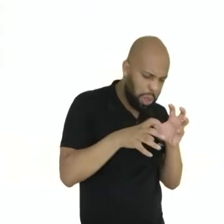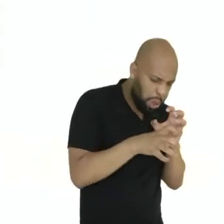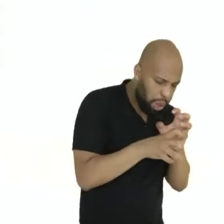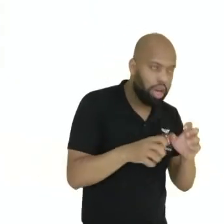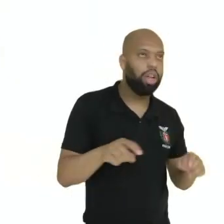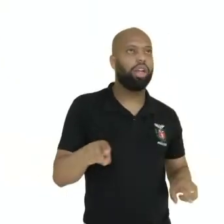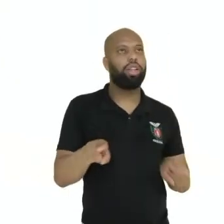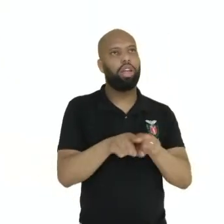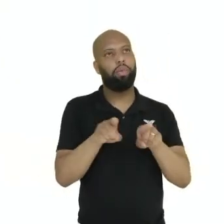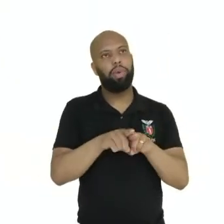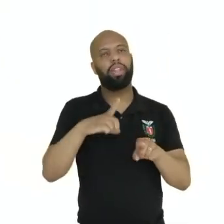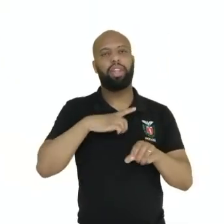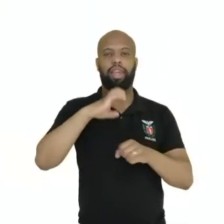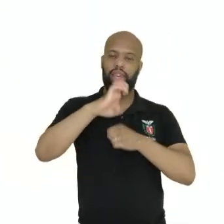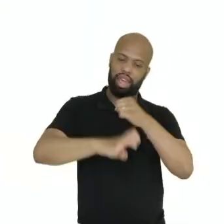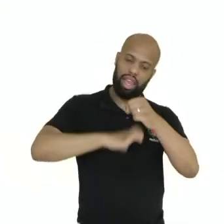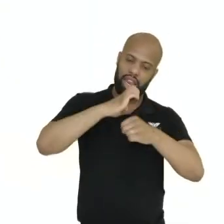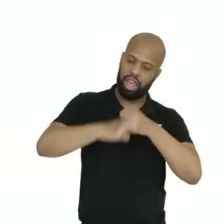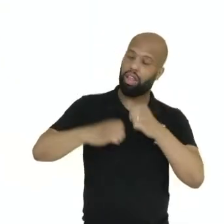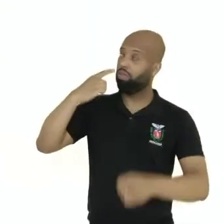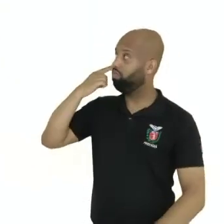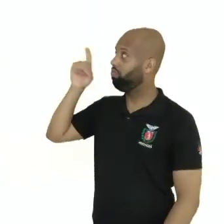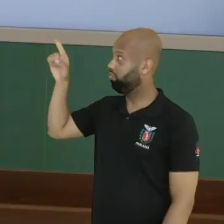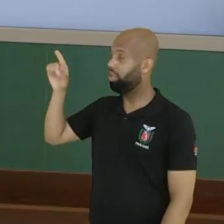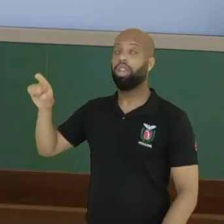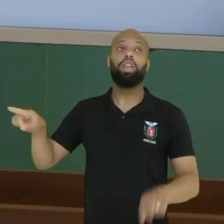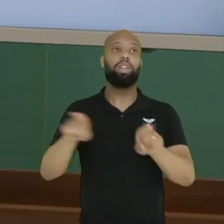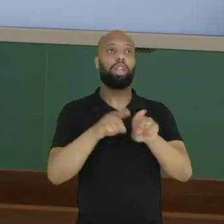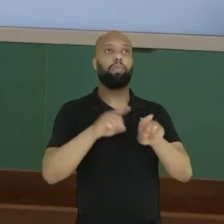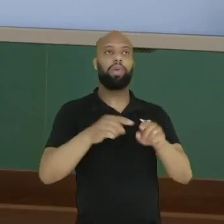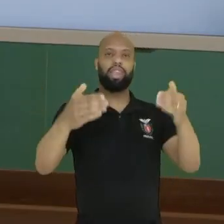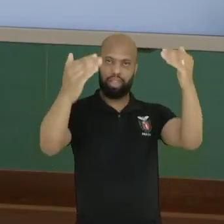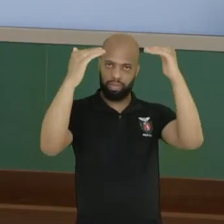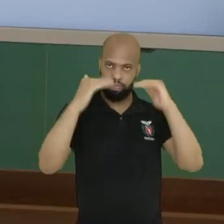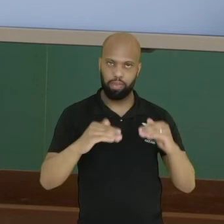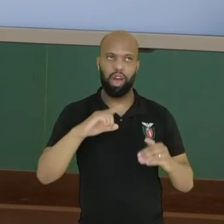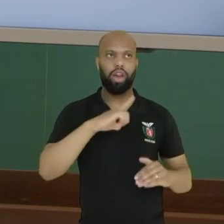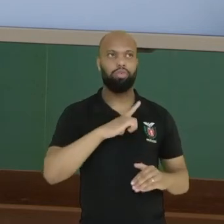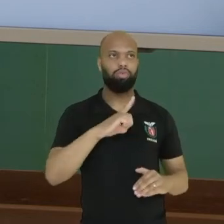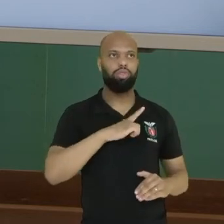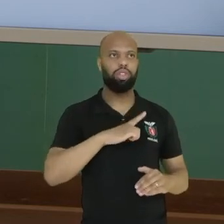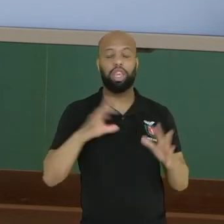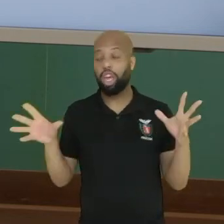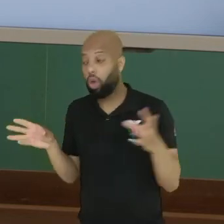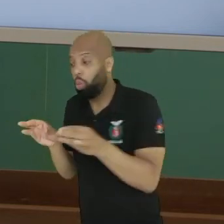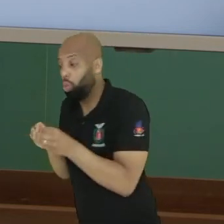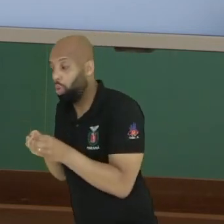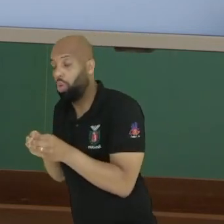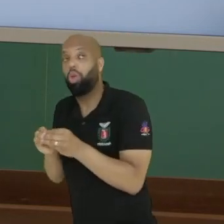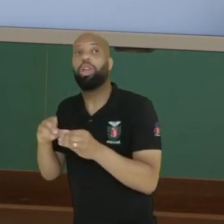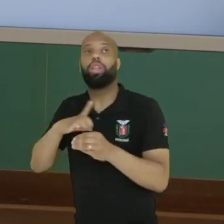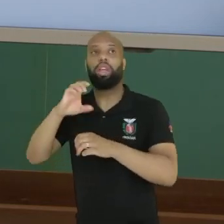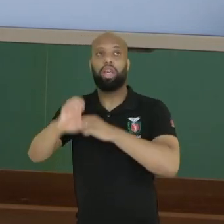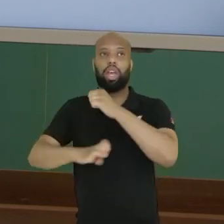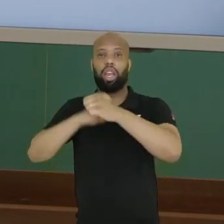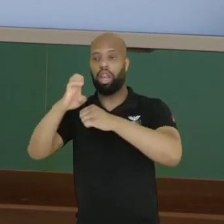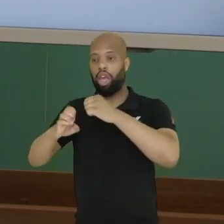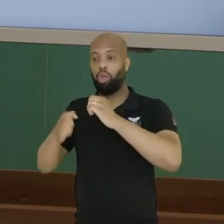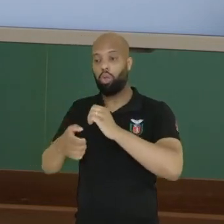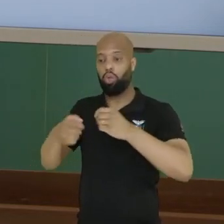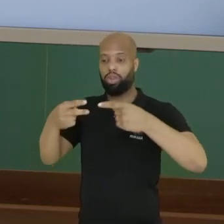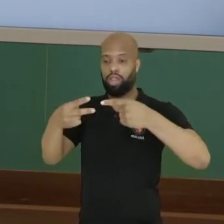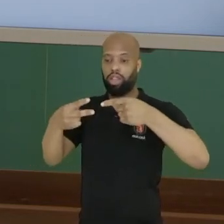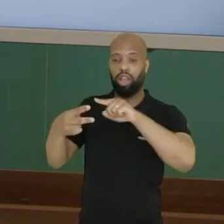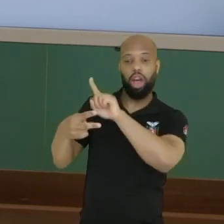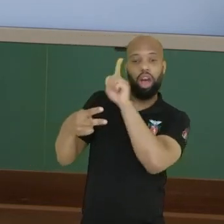e os nossos elétrons estão aqui. Na linha de baixo, a semi-reação de redução e os elétrons estão aqui antes da